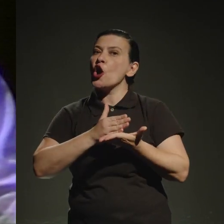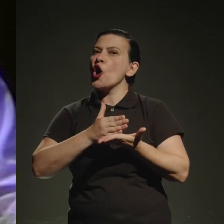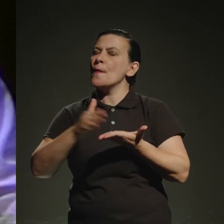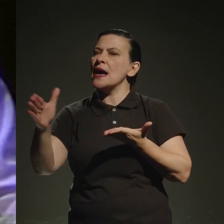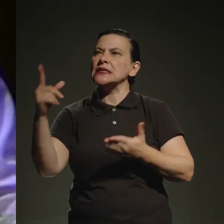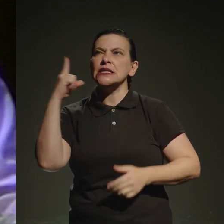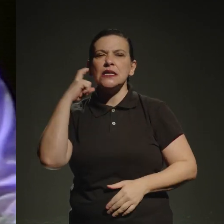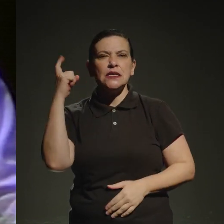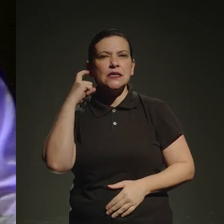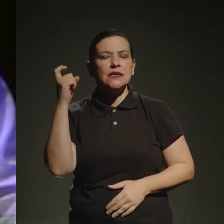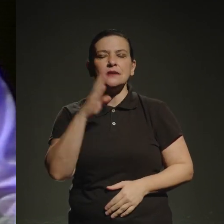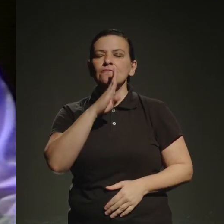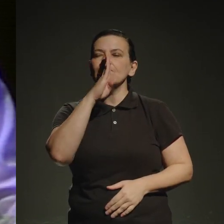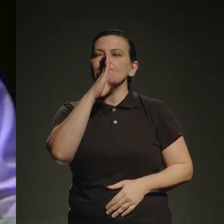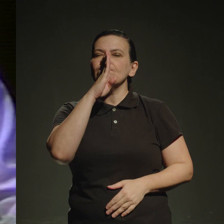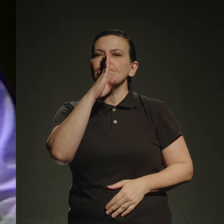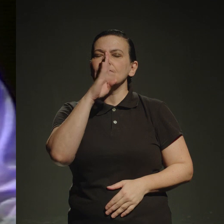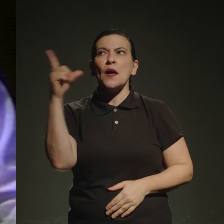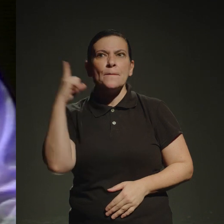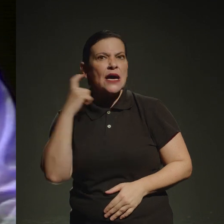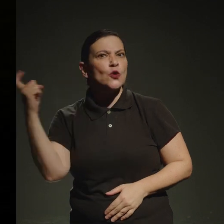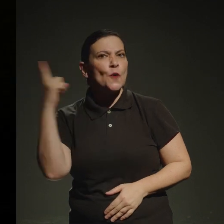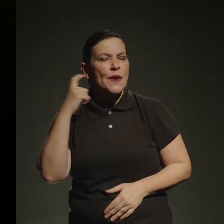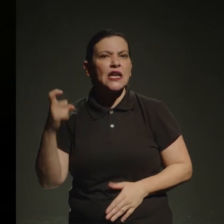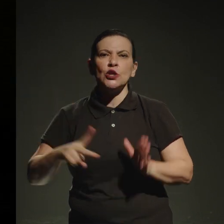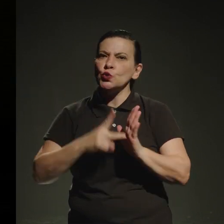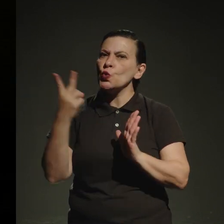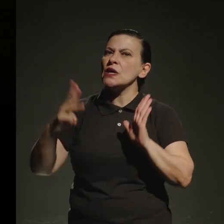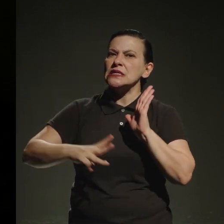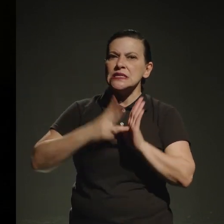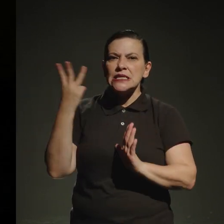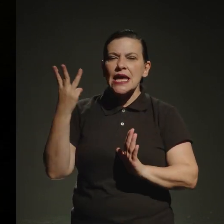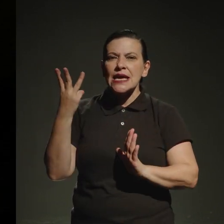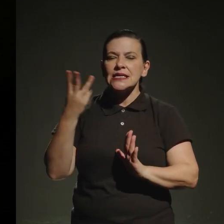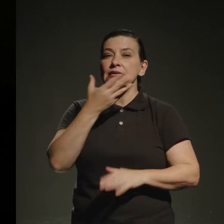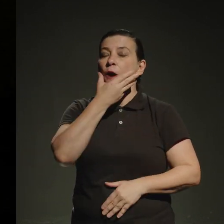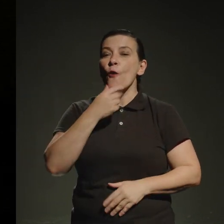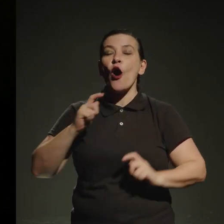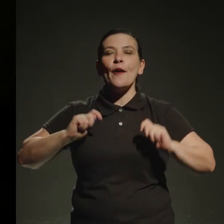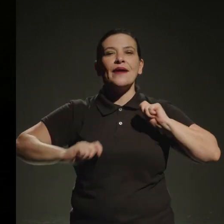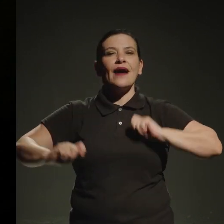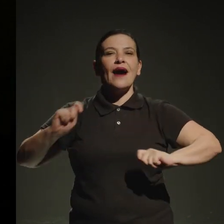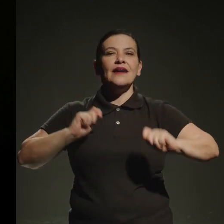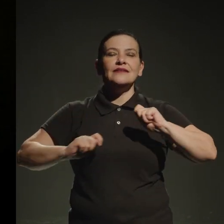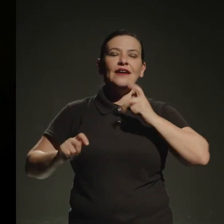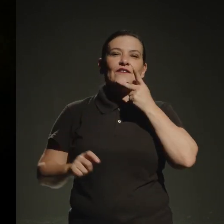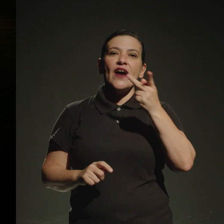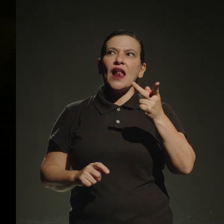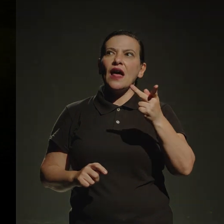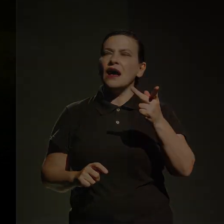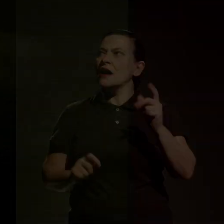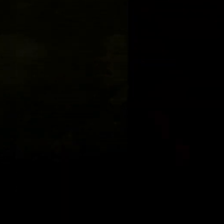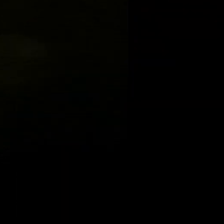globo terrestre, transformado novamente no ator. Toca um sinal de início de espetáculo. O ator não